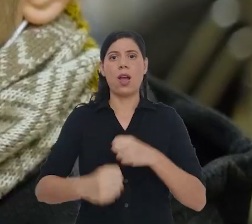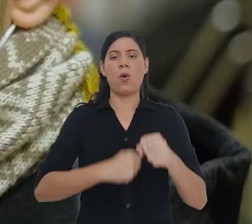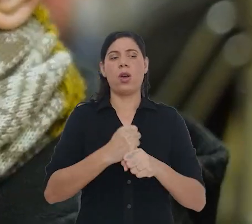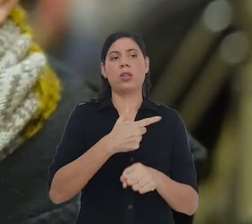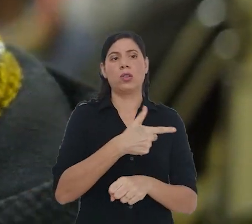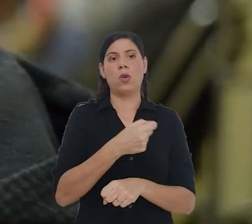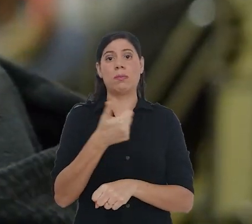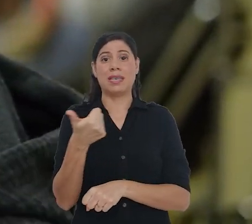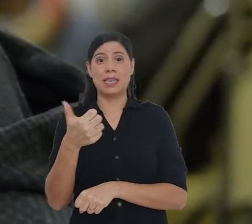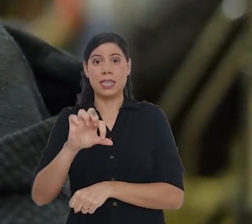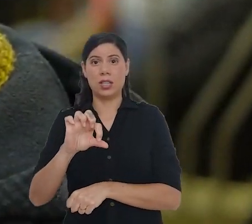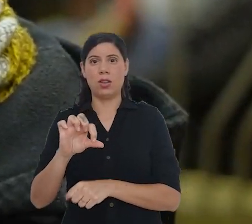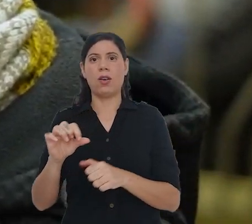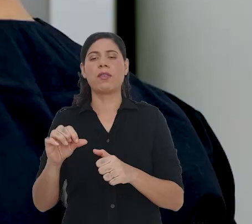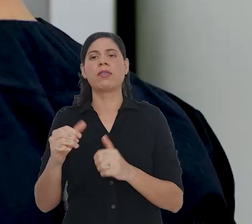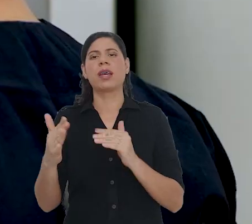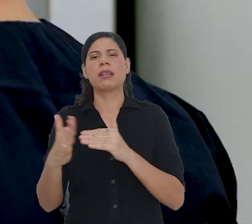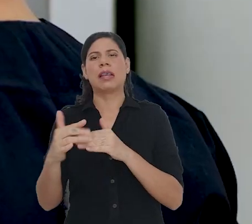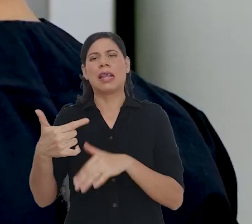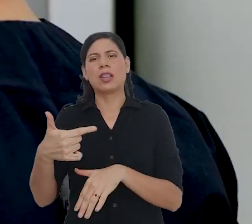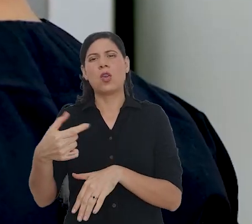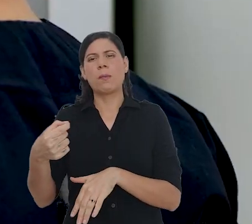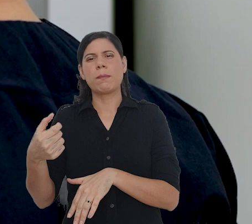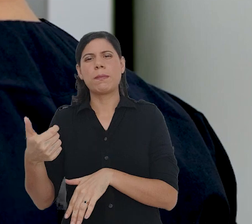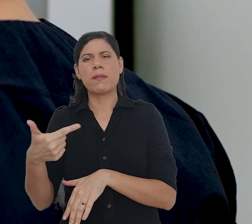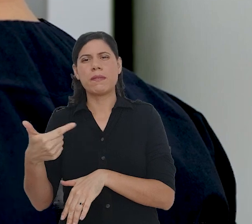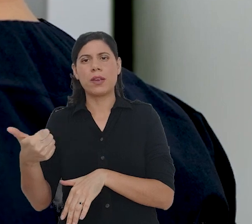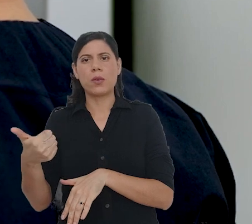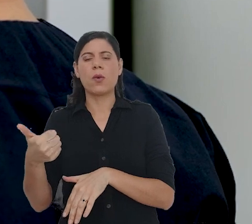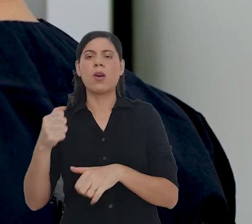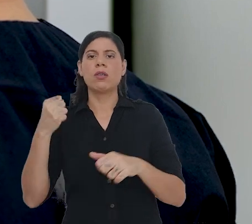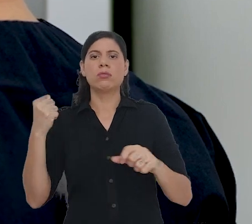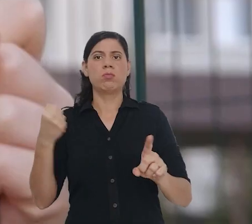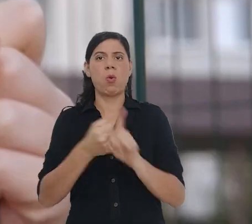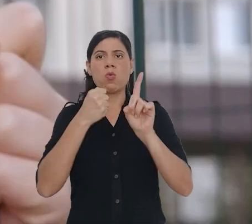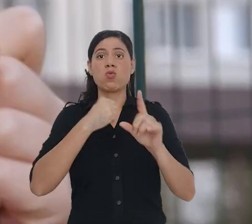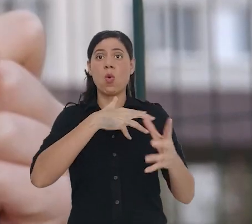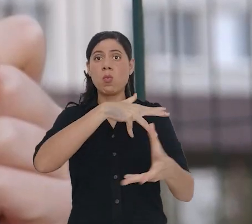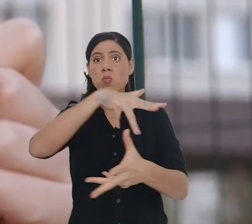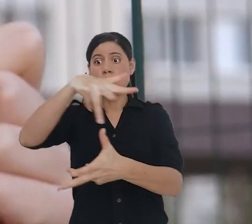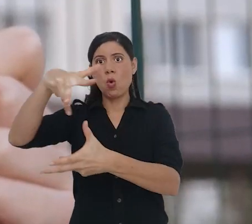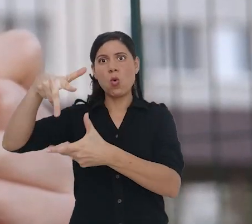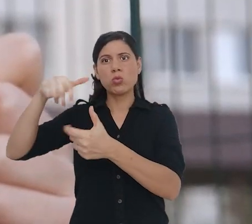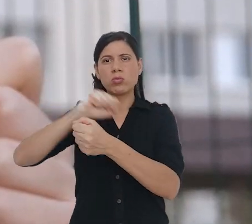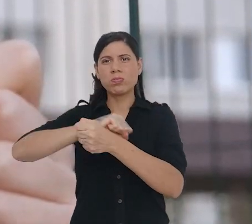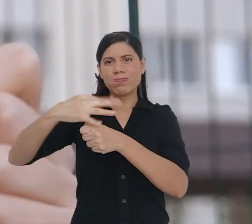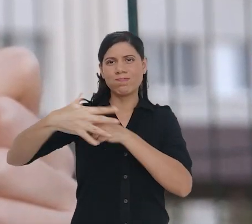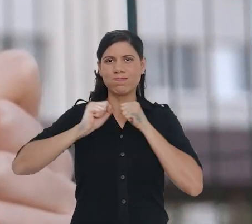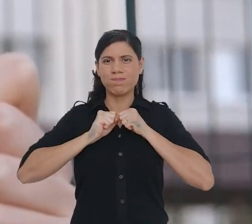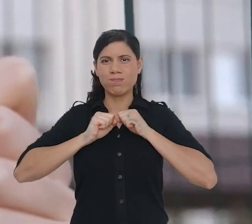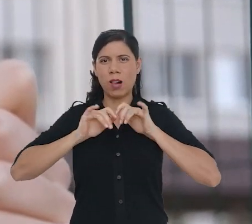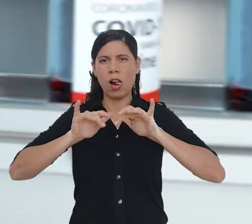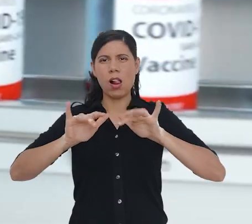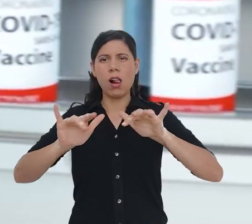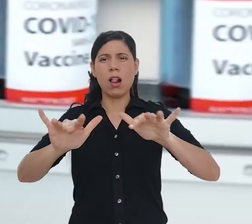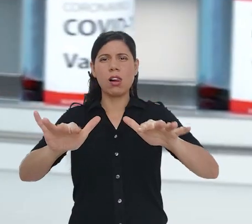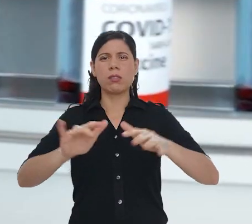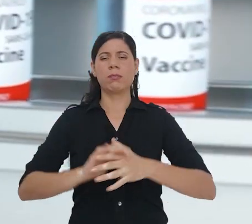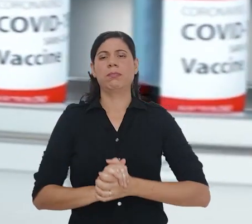Entre o final de 2019 e 2021, o mundo foi impactado pela pandemia de